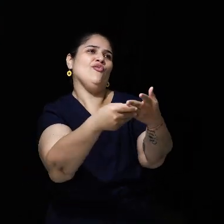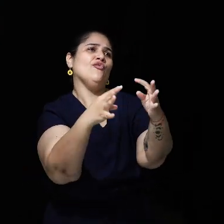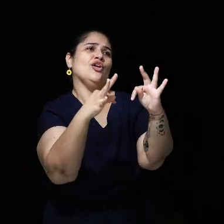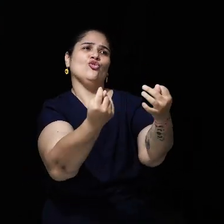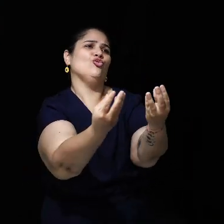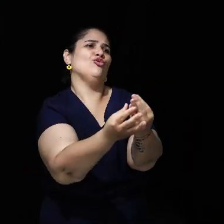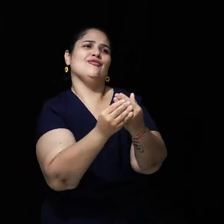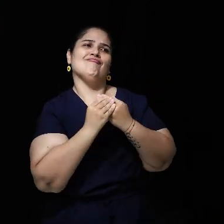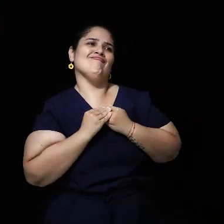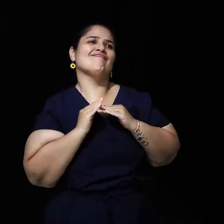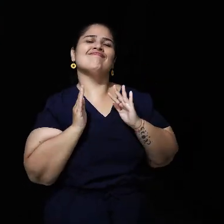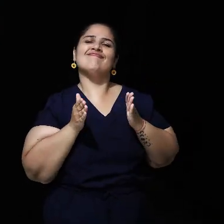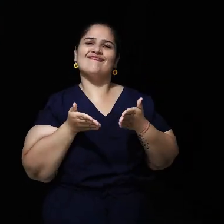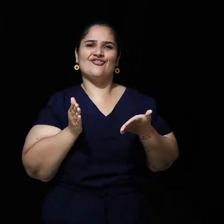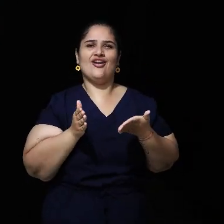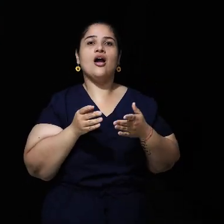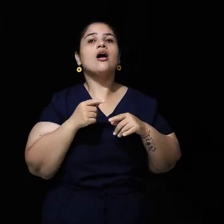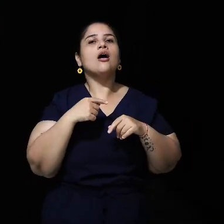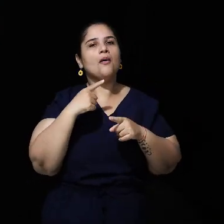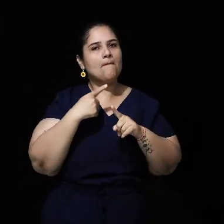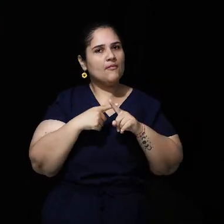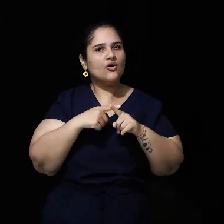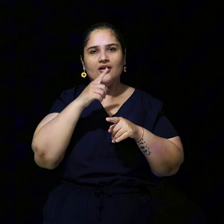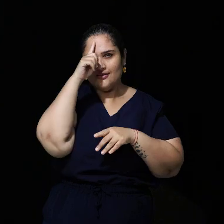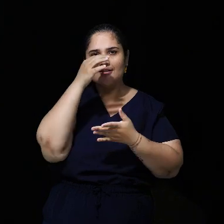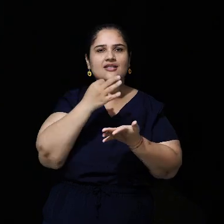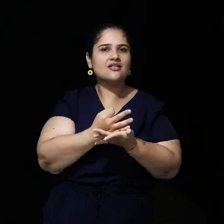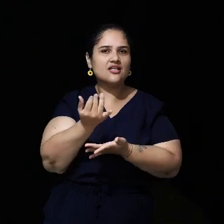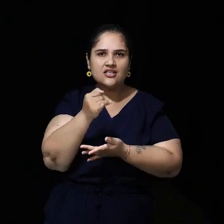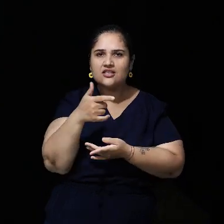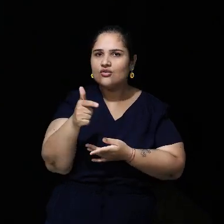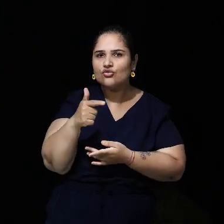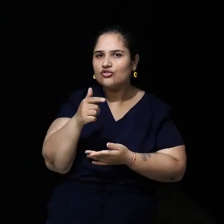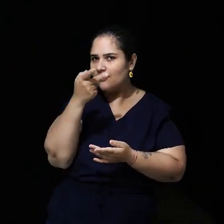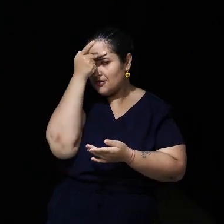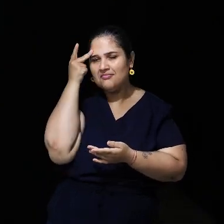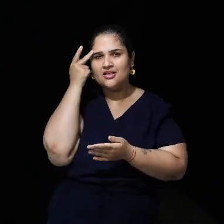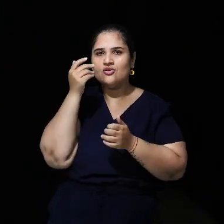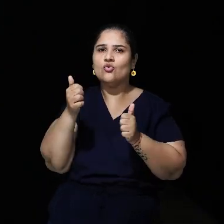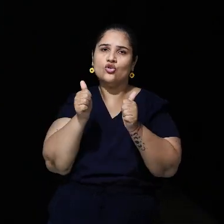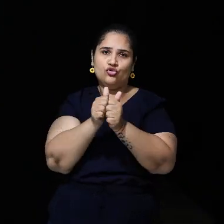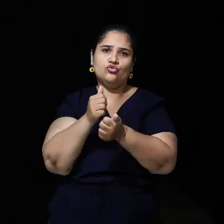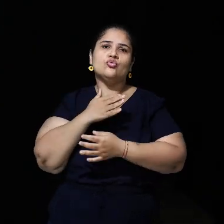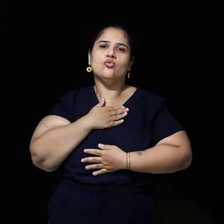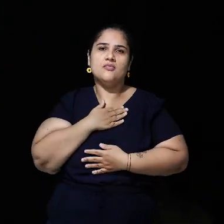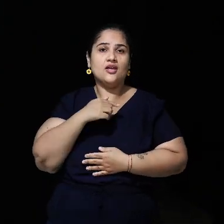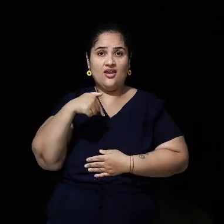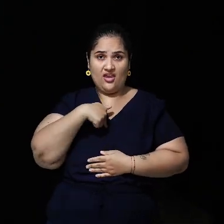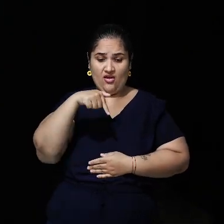Porque eu tenho certeza que se eles não tivessem do meu lado, eu hoje não estaria aqui.